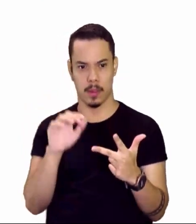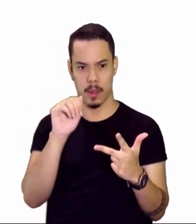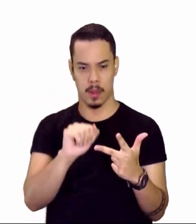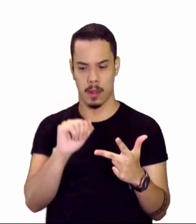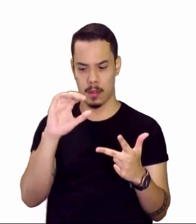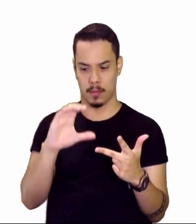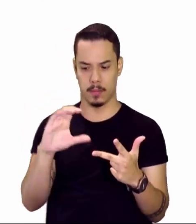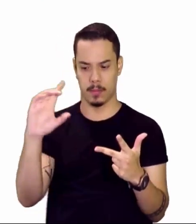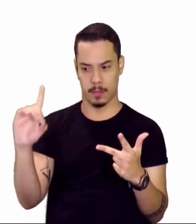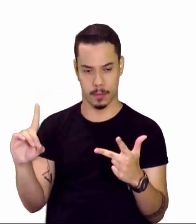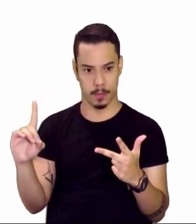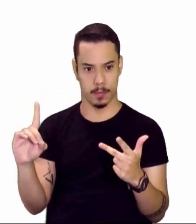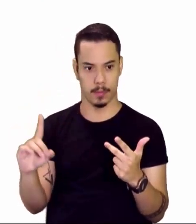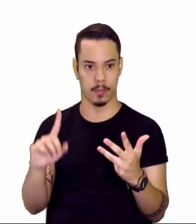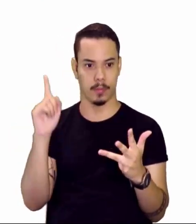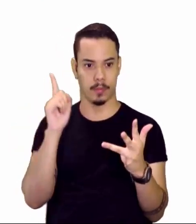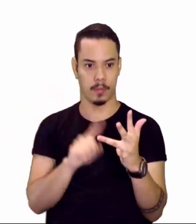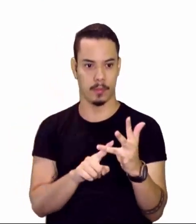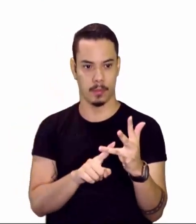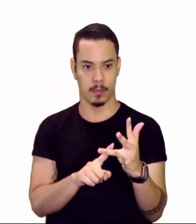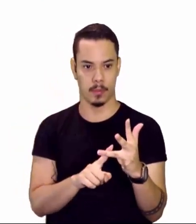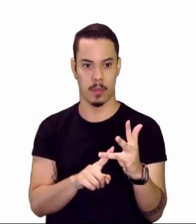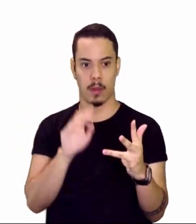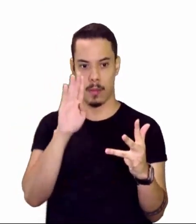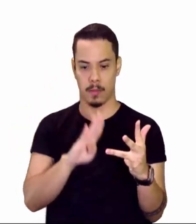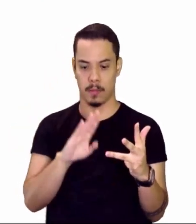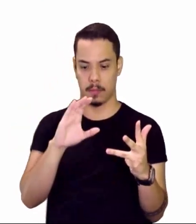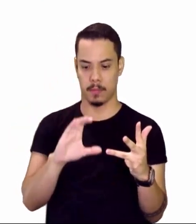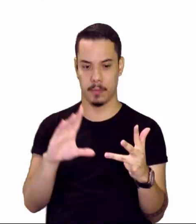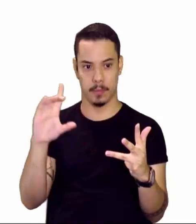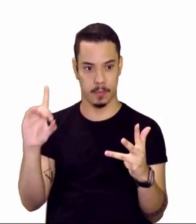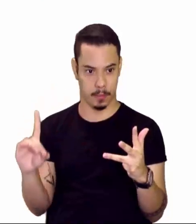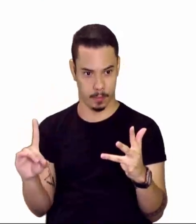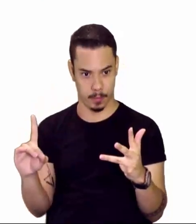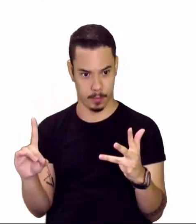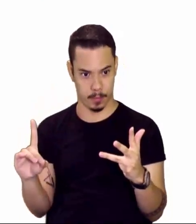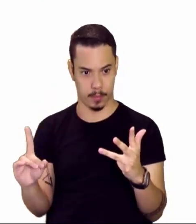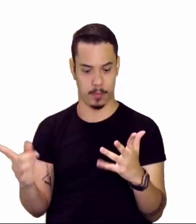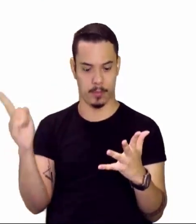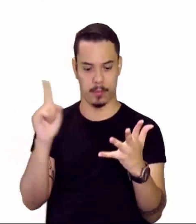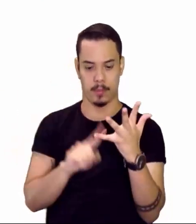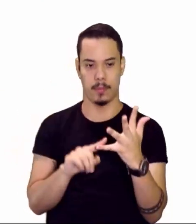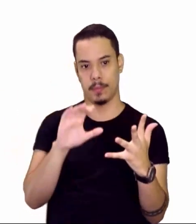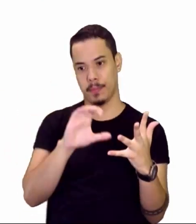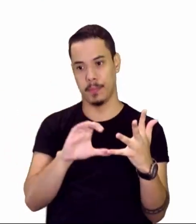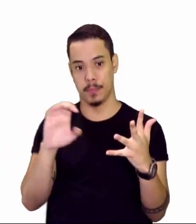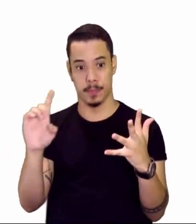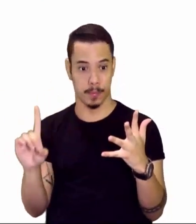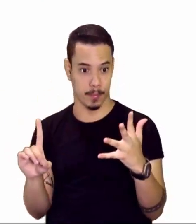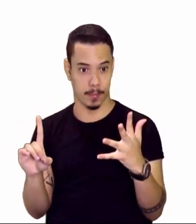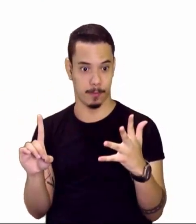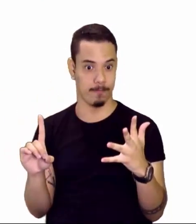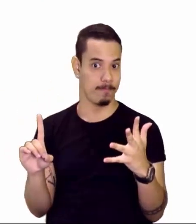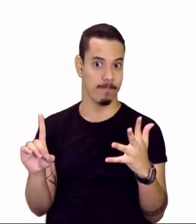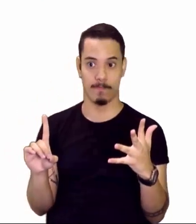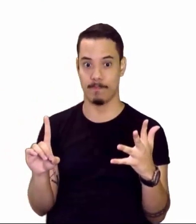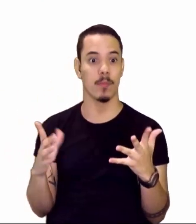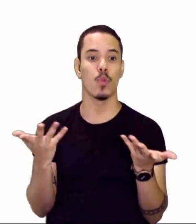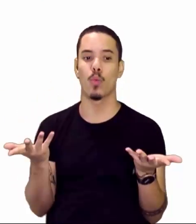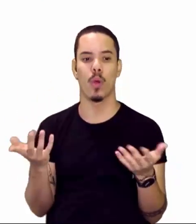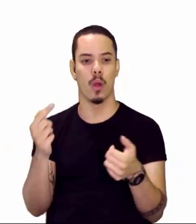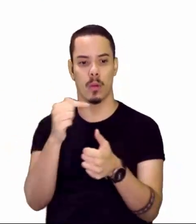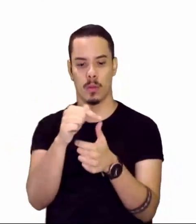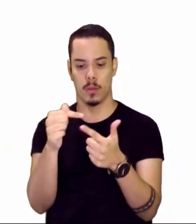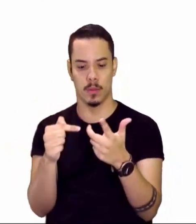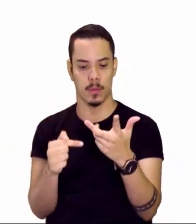A, C e D, letra D, B, C e D e a letra E que fala C e